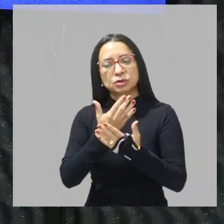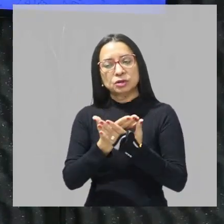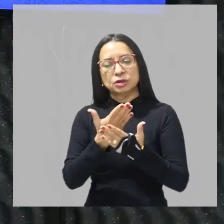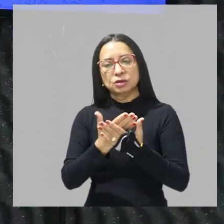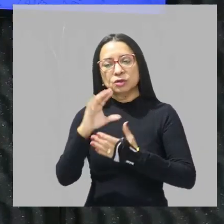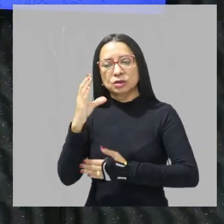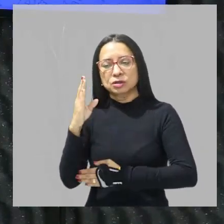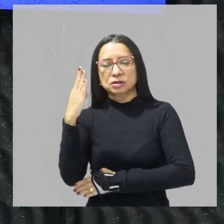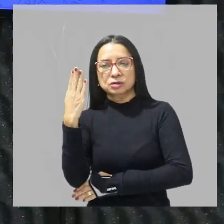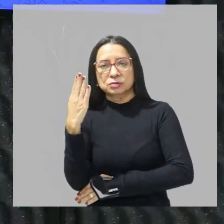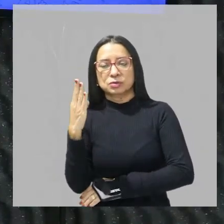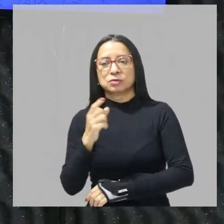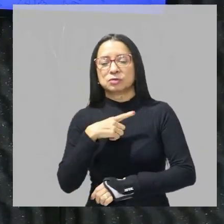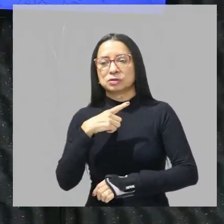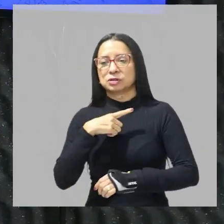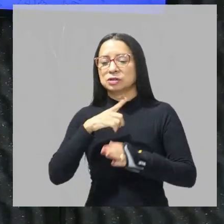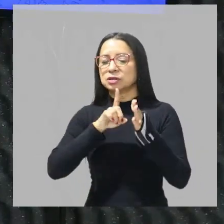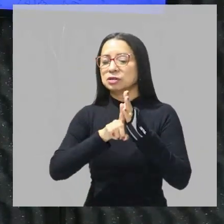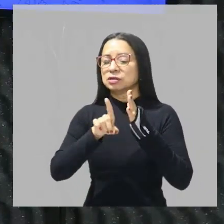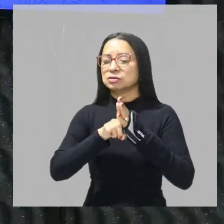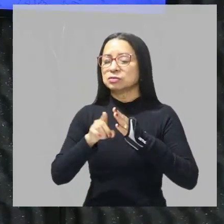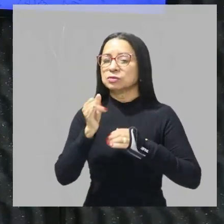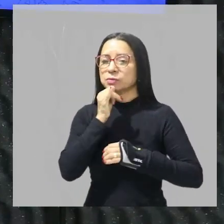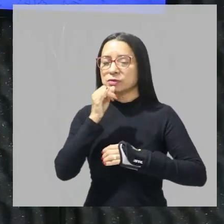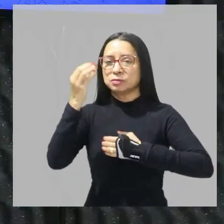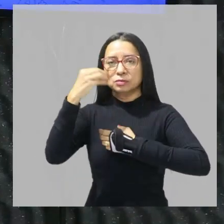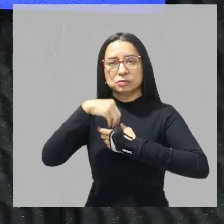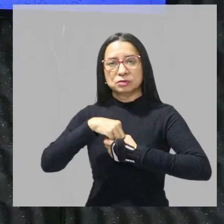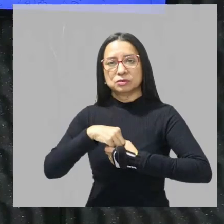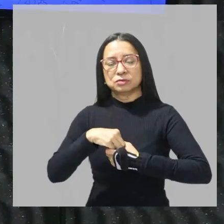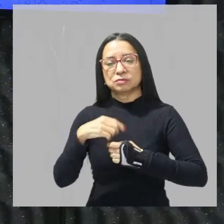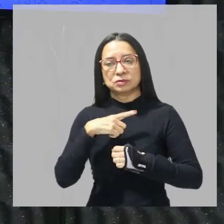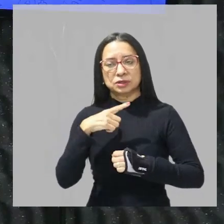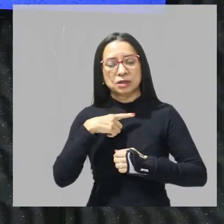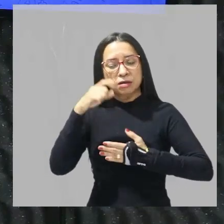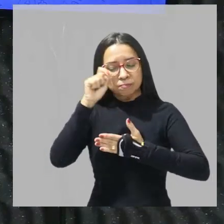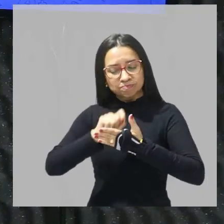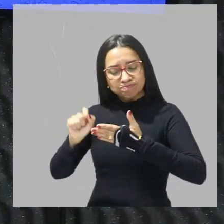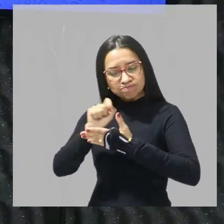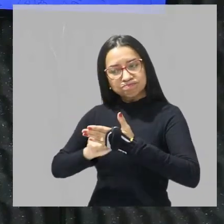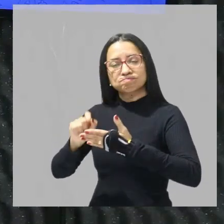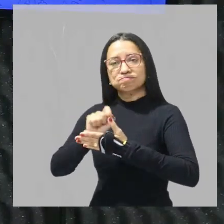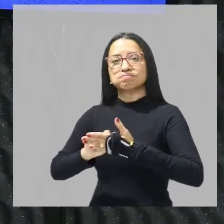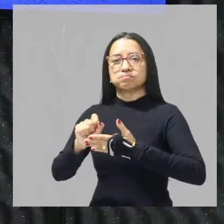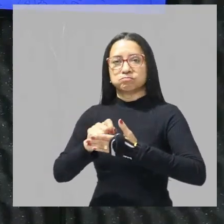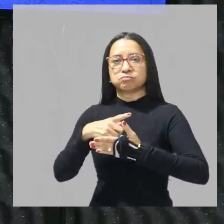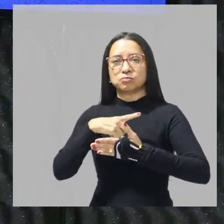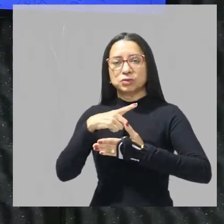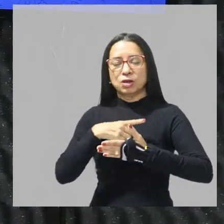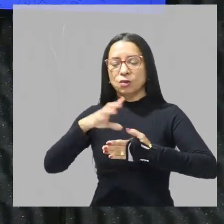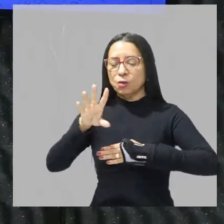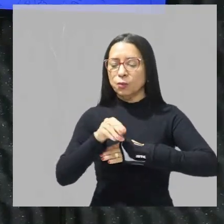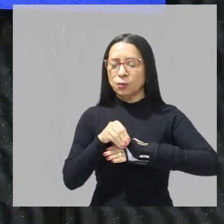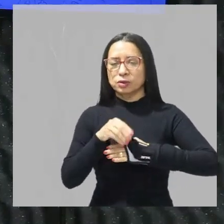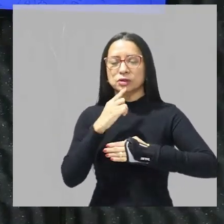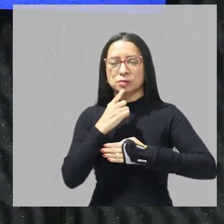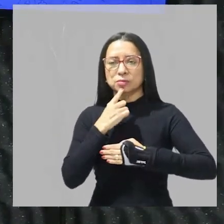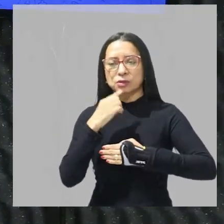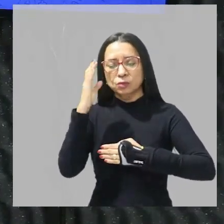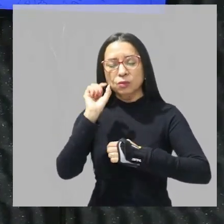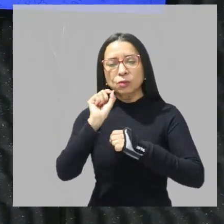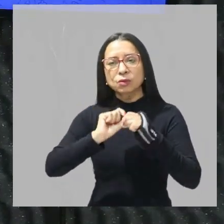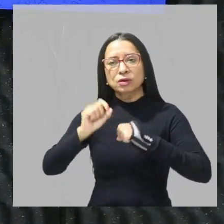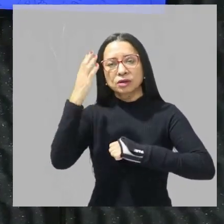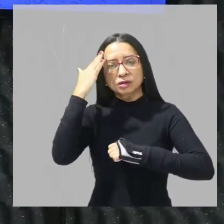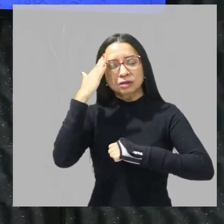ali questões subjetivas, e aí você tem, por exemplo, escrever mesmo, colocar direitinho lá o que você entende sobre esse